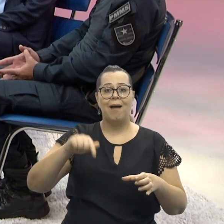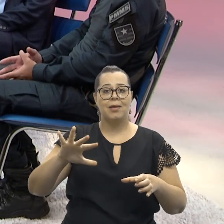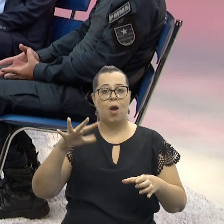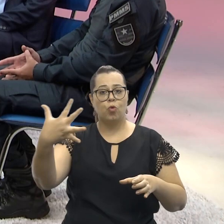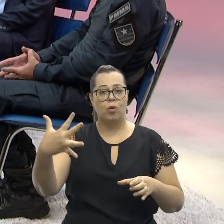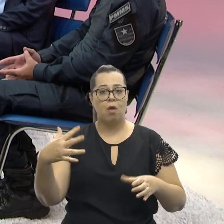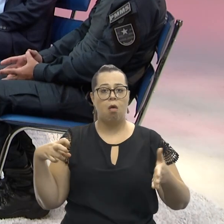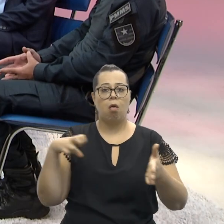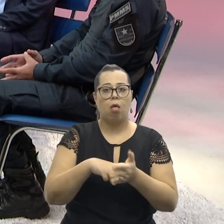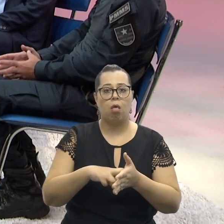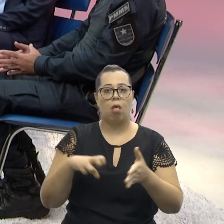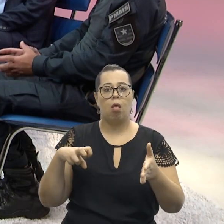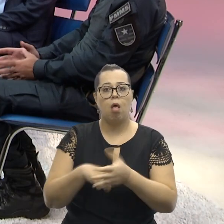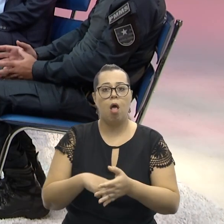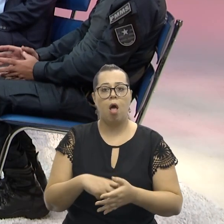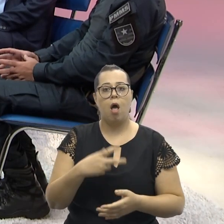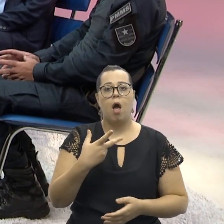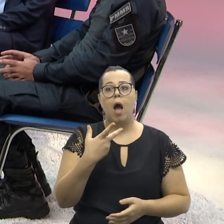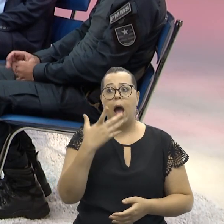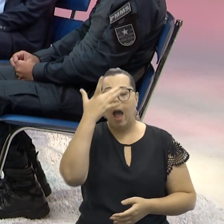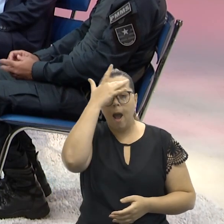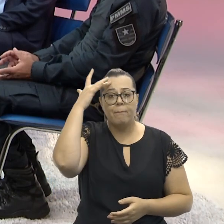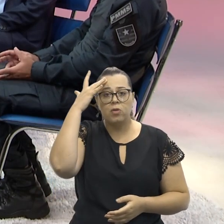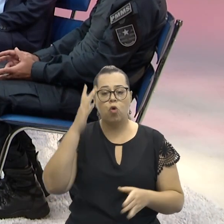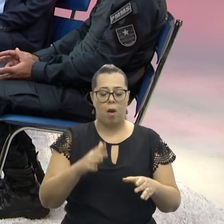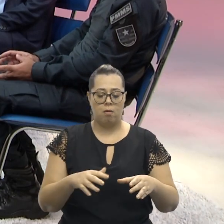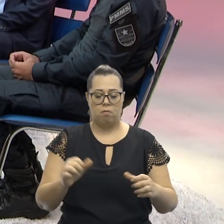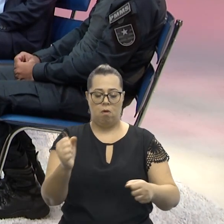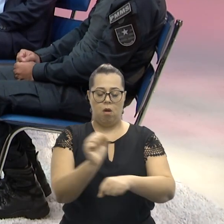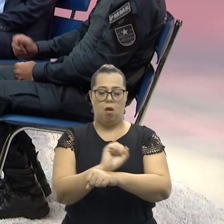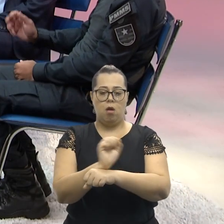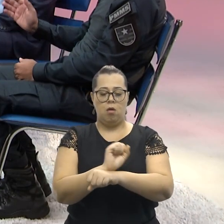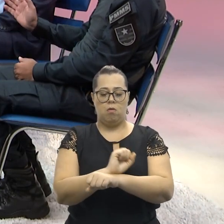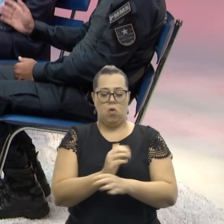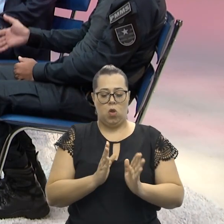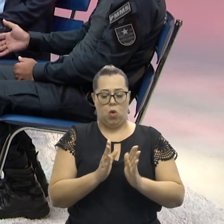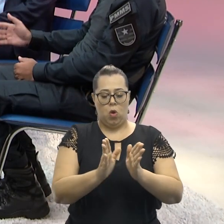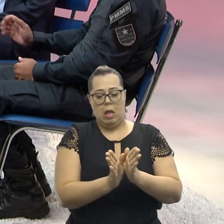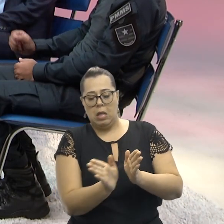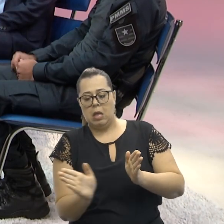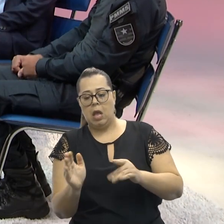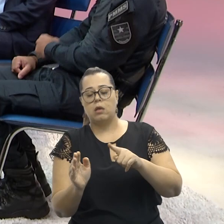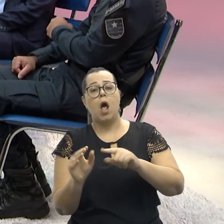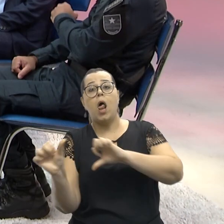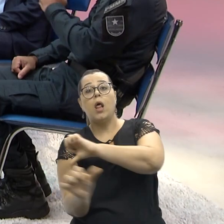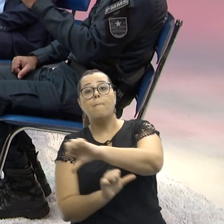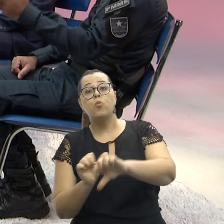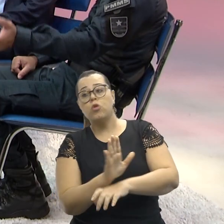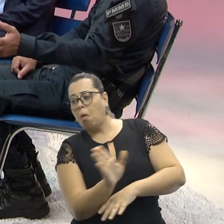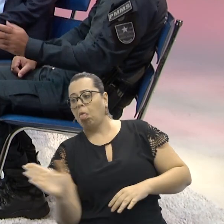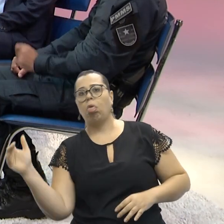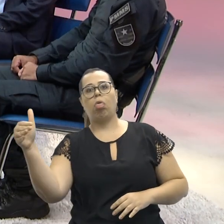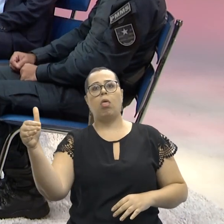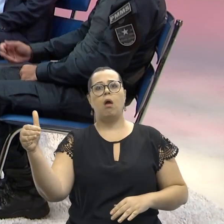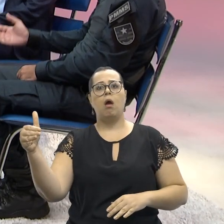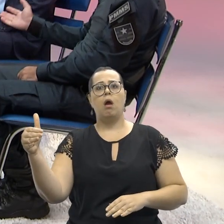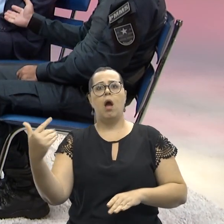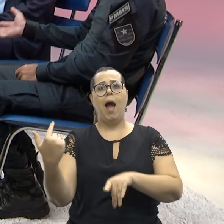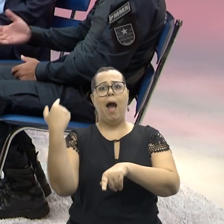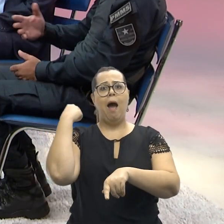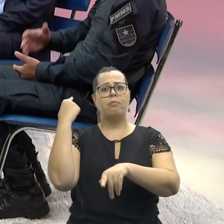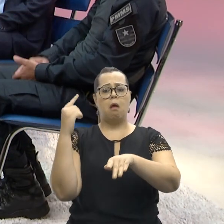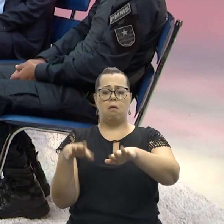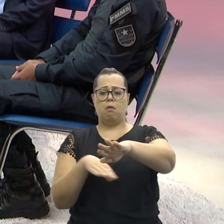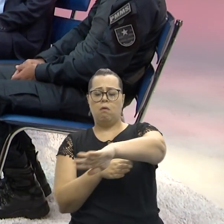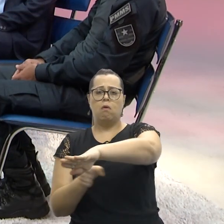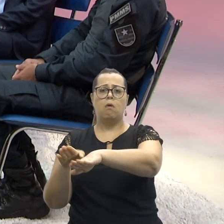tem vários acidentes que a pessoa, vulgarmente falando, come faixa. Ela está numa faixa A na rotatória e de repente ela vai para outra faixa. Então ela